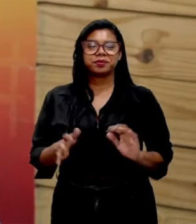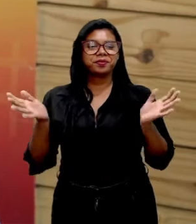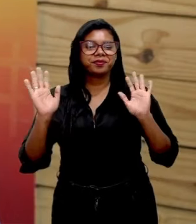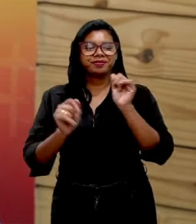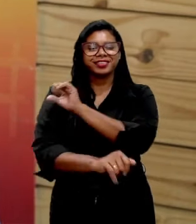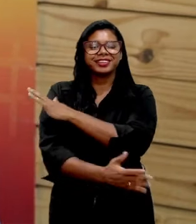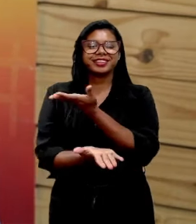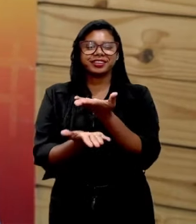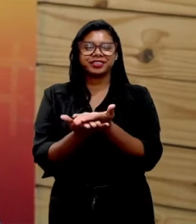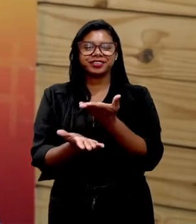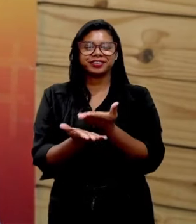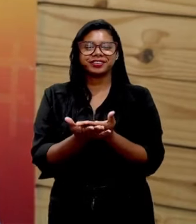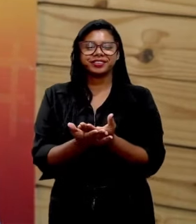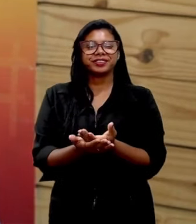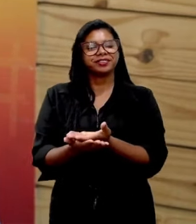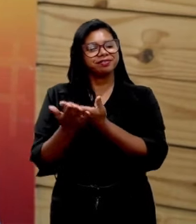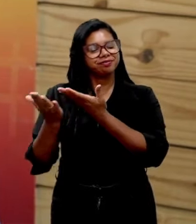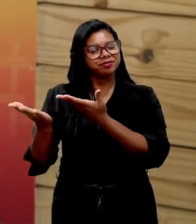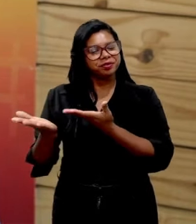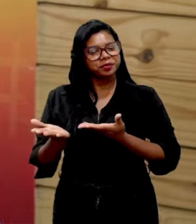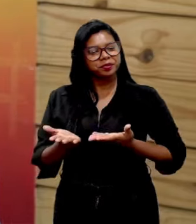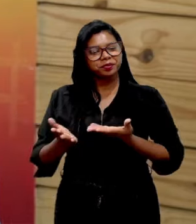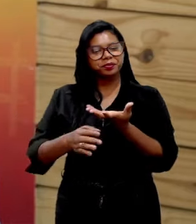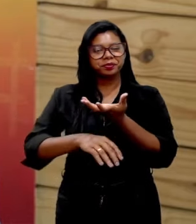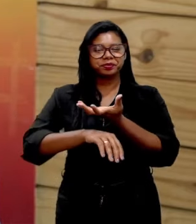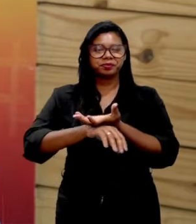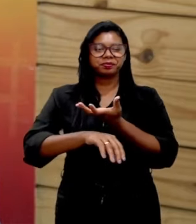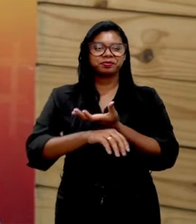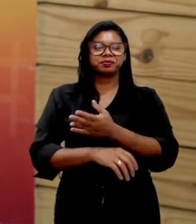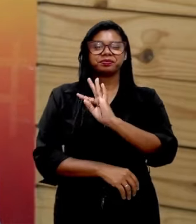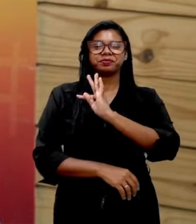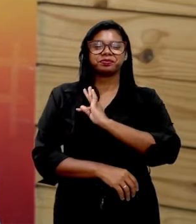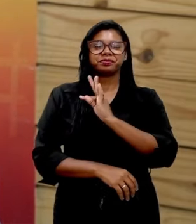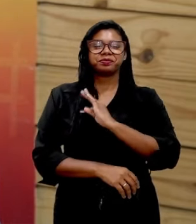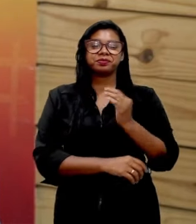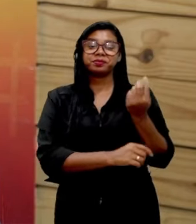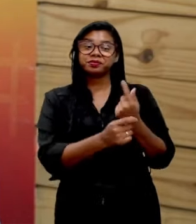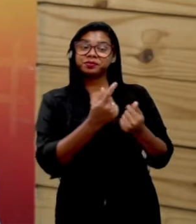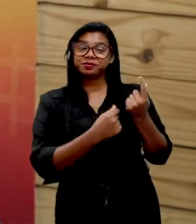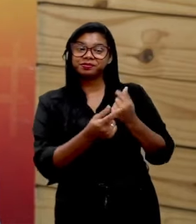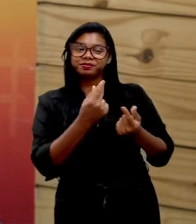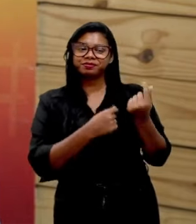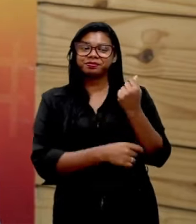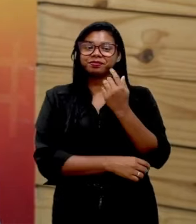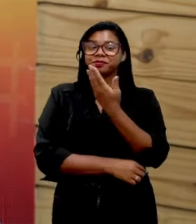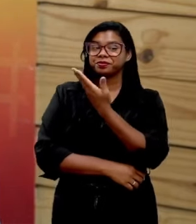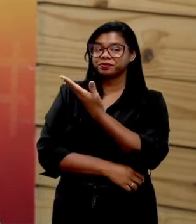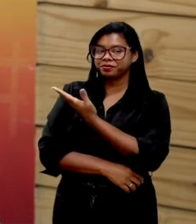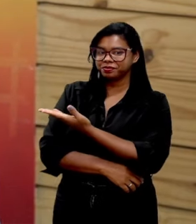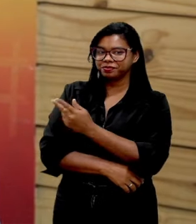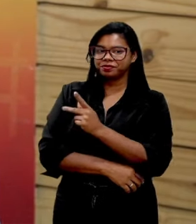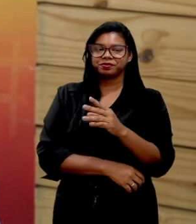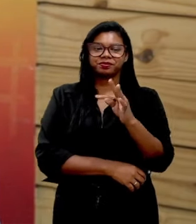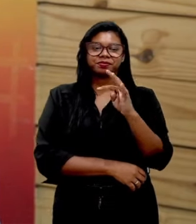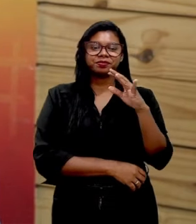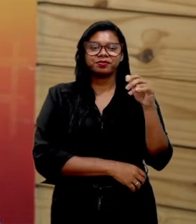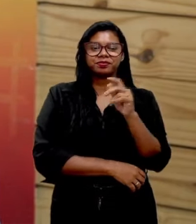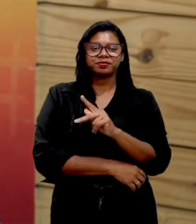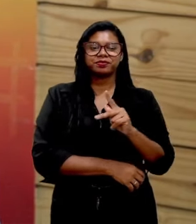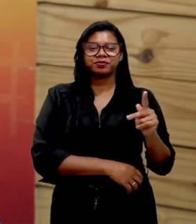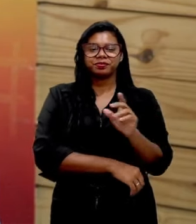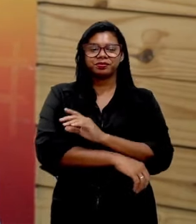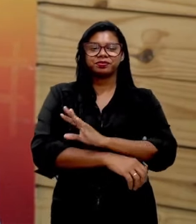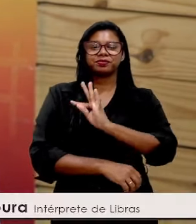Olá, estudante! Seja muito bem-vindo à disciplina de Técnicas de Negociação. Eu sou Tassiana Miranda, professora do